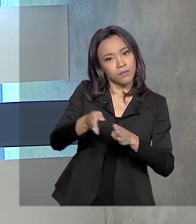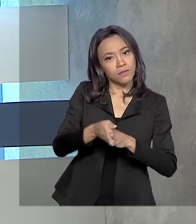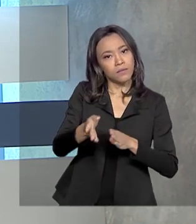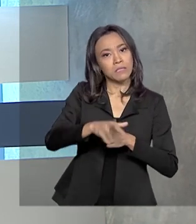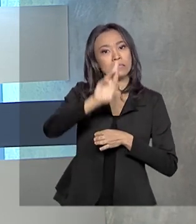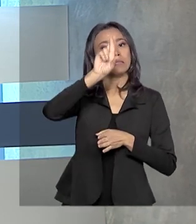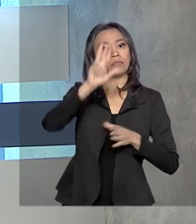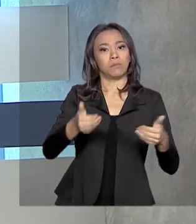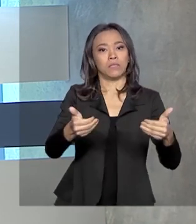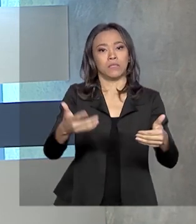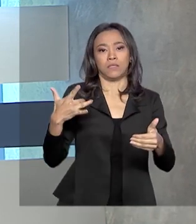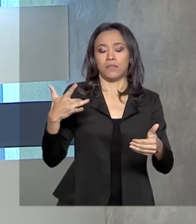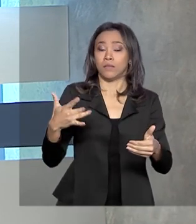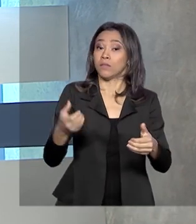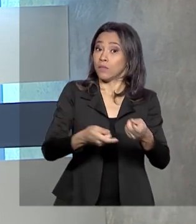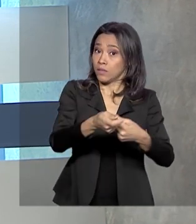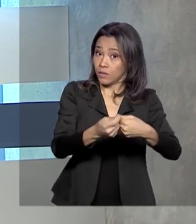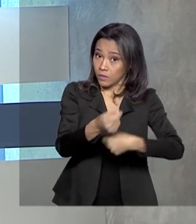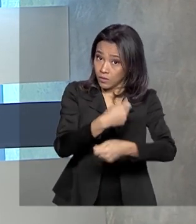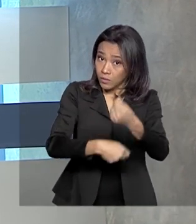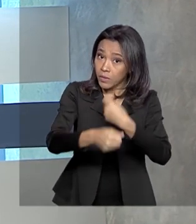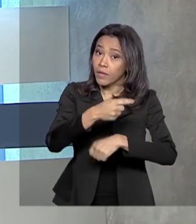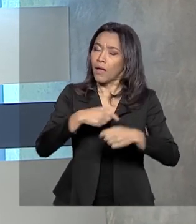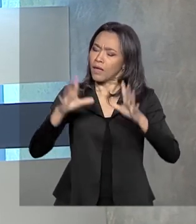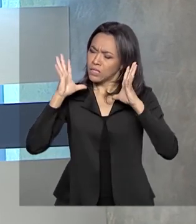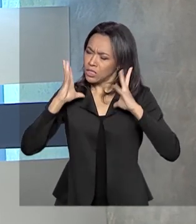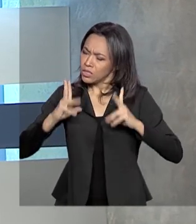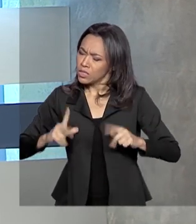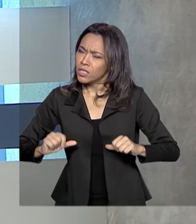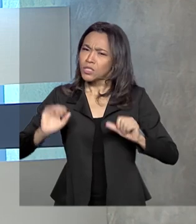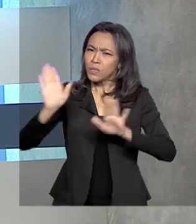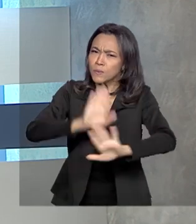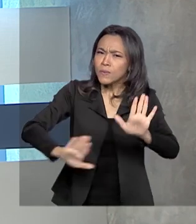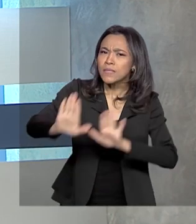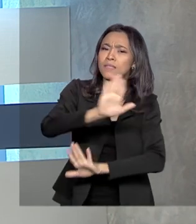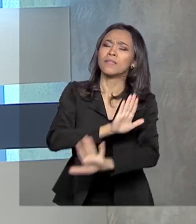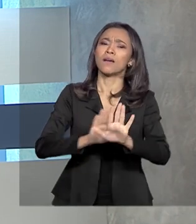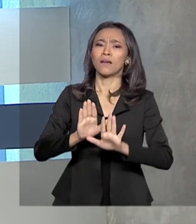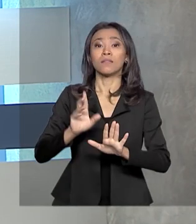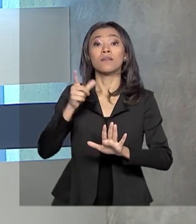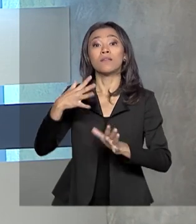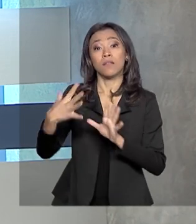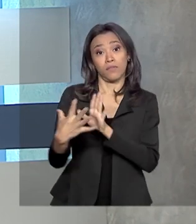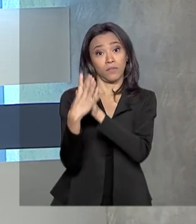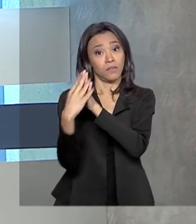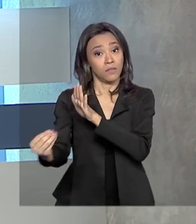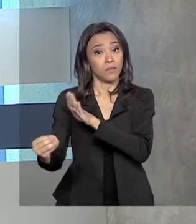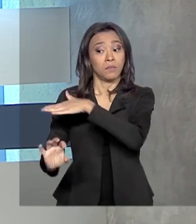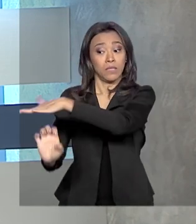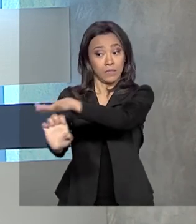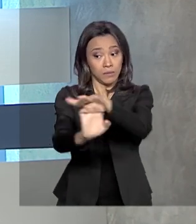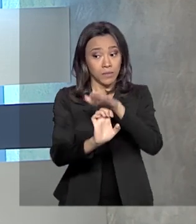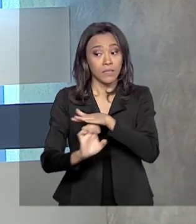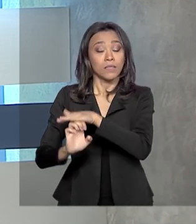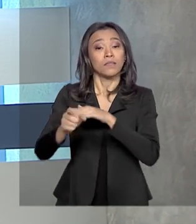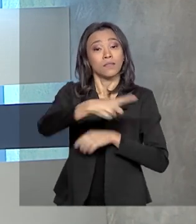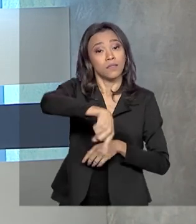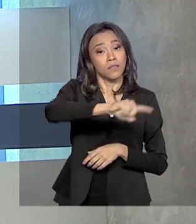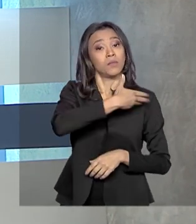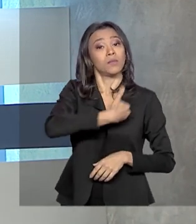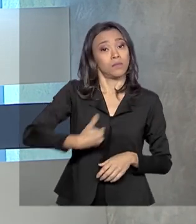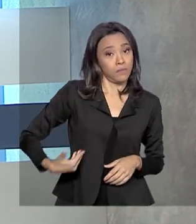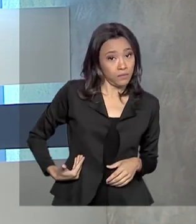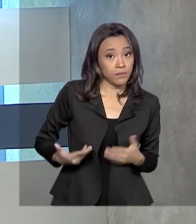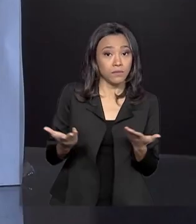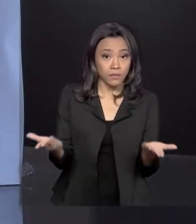Economia. São medidas de higiene e cuidados que devem ser adotados por empresas e empregados dos setores público e